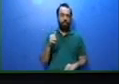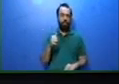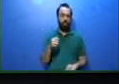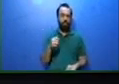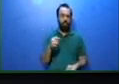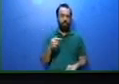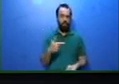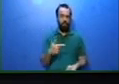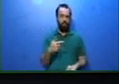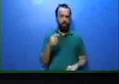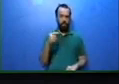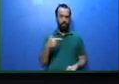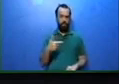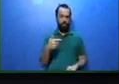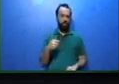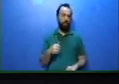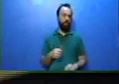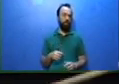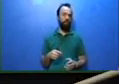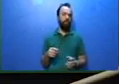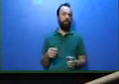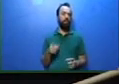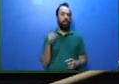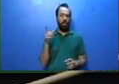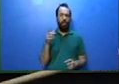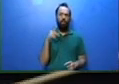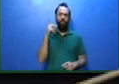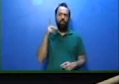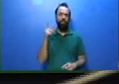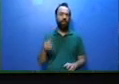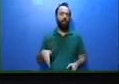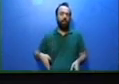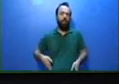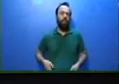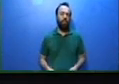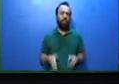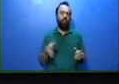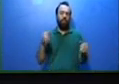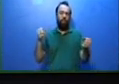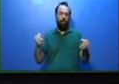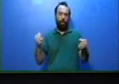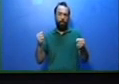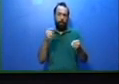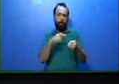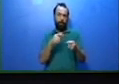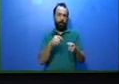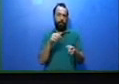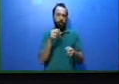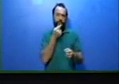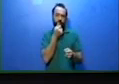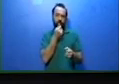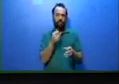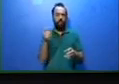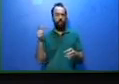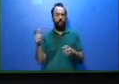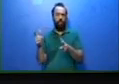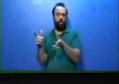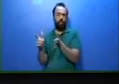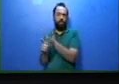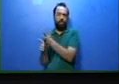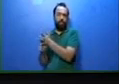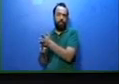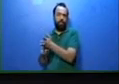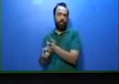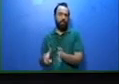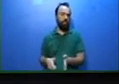que nasceu com um lápis e um papel na mão. Sinal de que ele gosta, né, de escrever, de desenhar. Publicou um livro